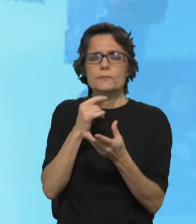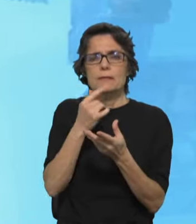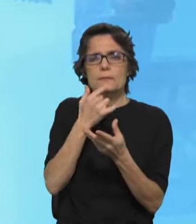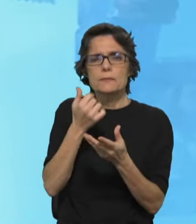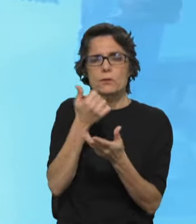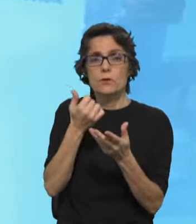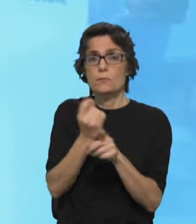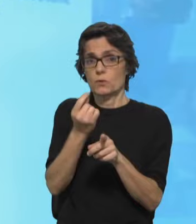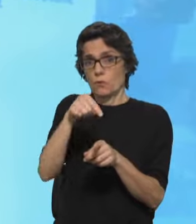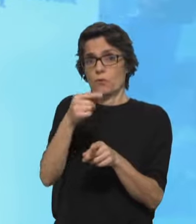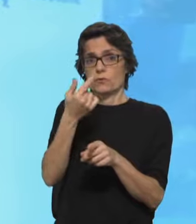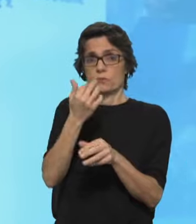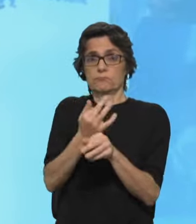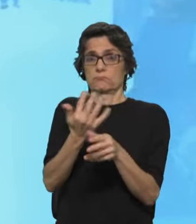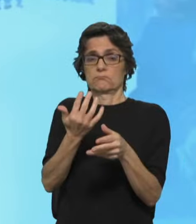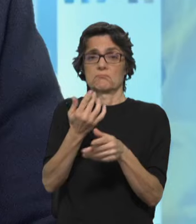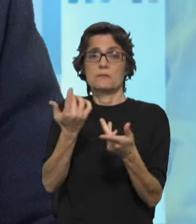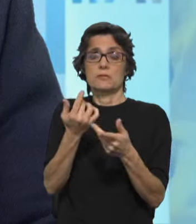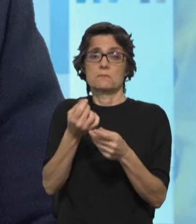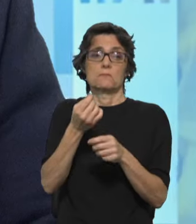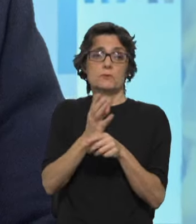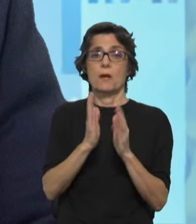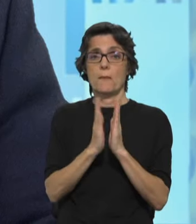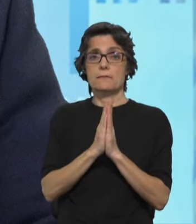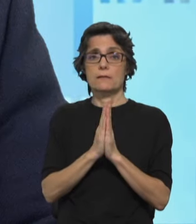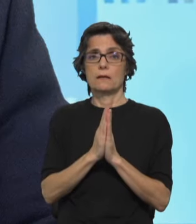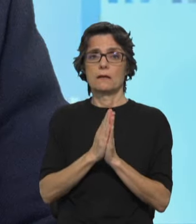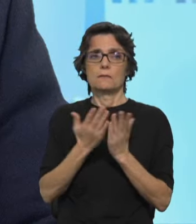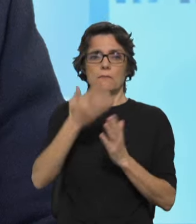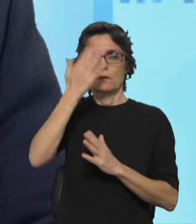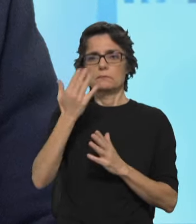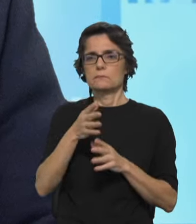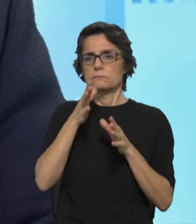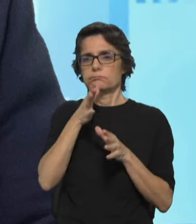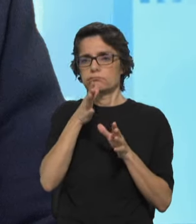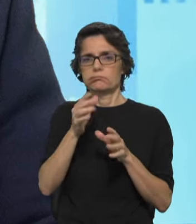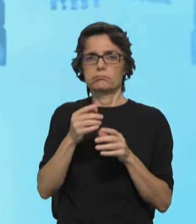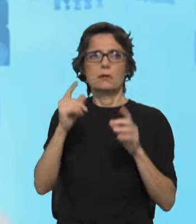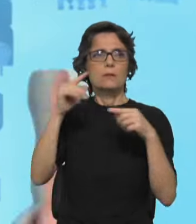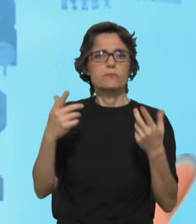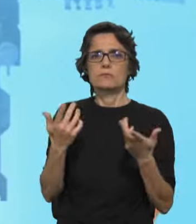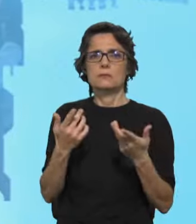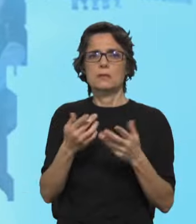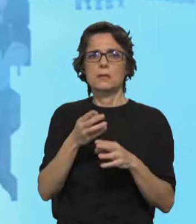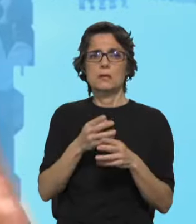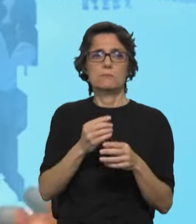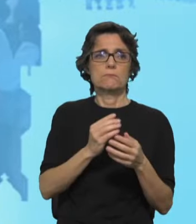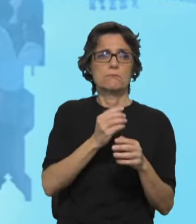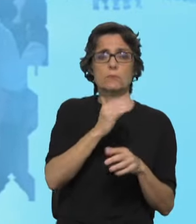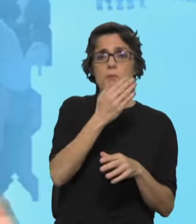acontece o rito quase de forma fria, do princípio ao fim, e termos também outras celebrações sei lá, que acontecem na dimensão de um